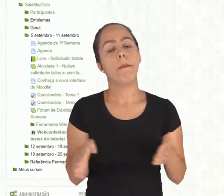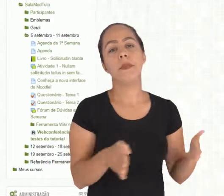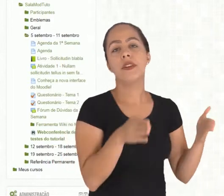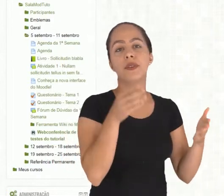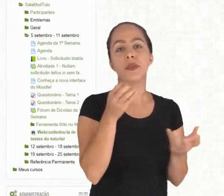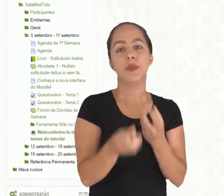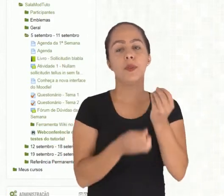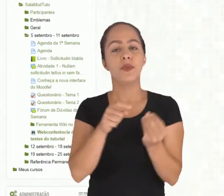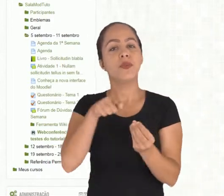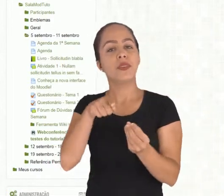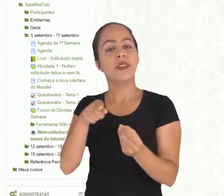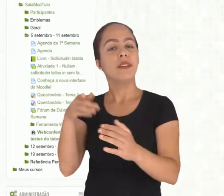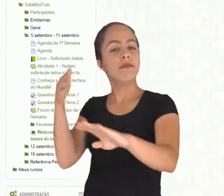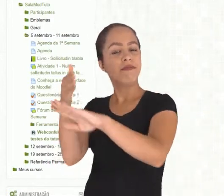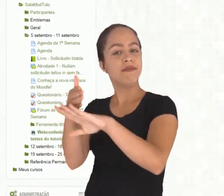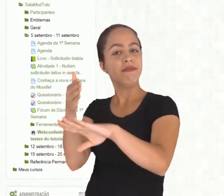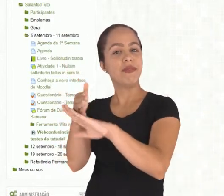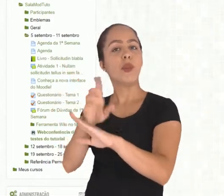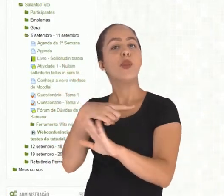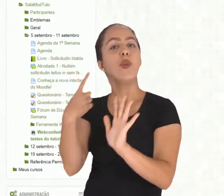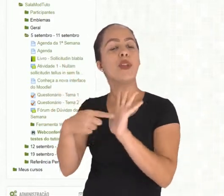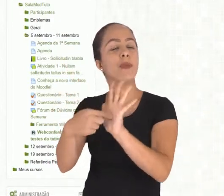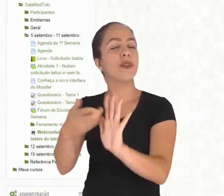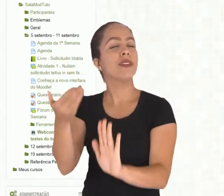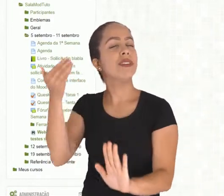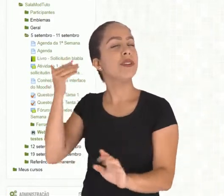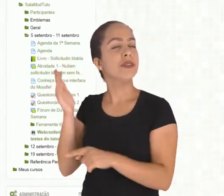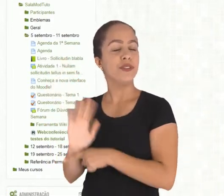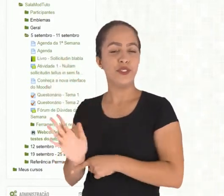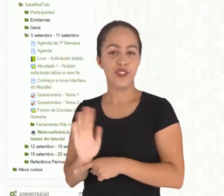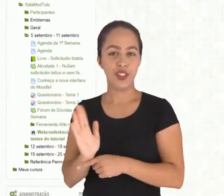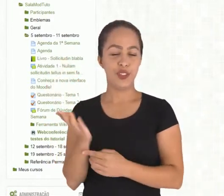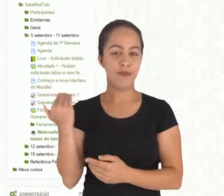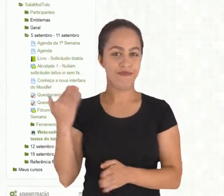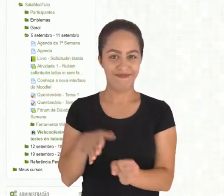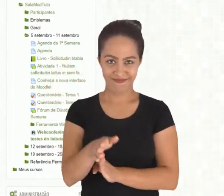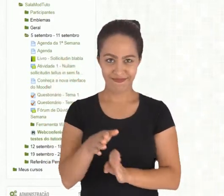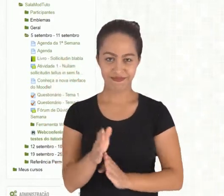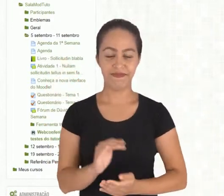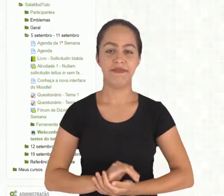tipo de acesso que você vai fazer o que a gente já demonstrou em outras tutoriais